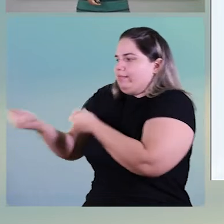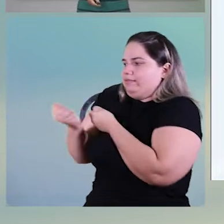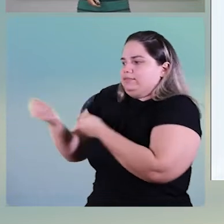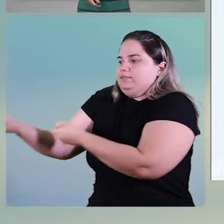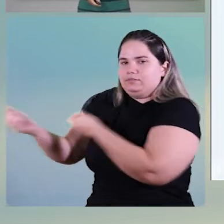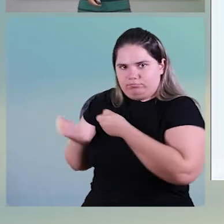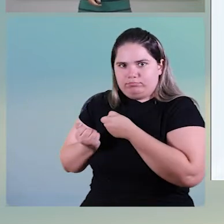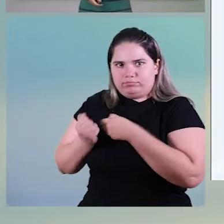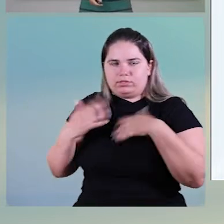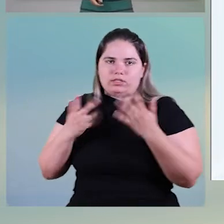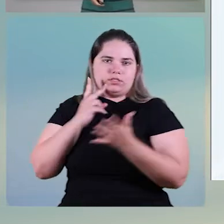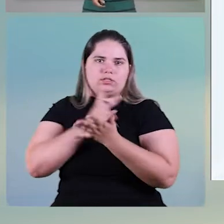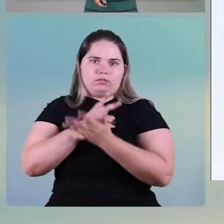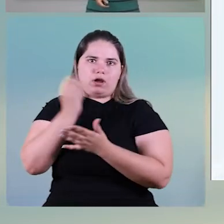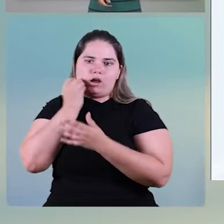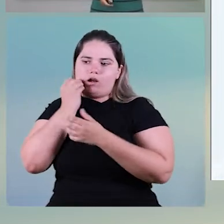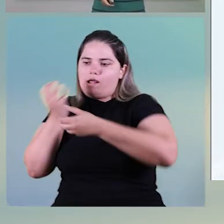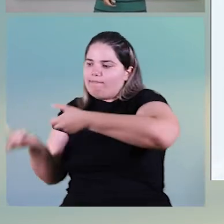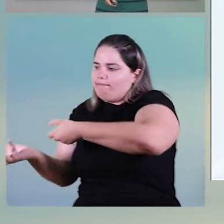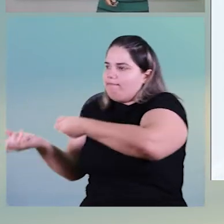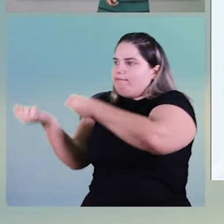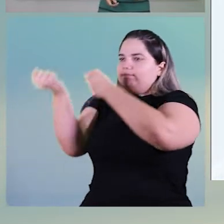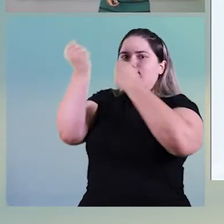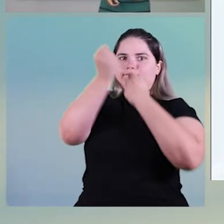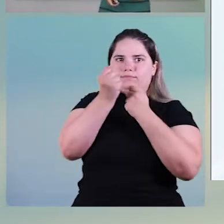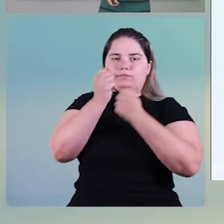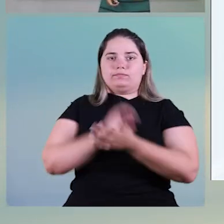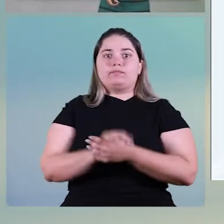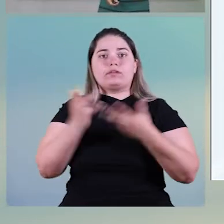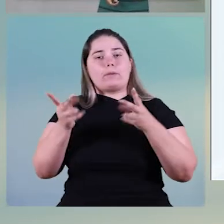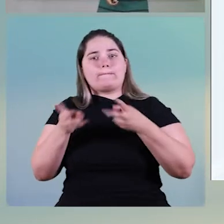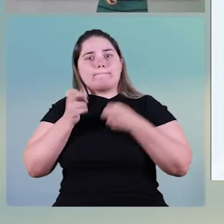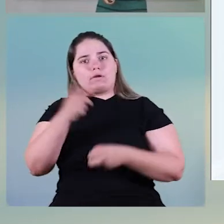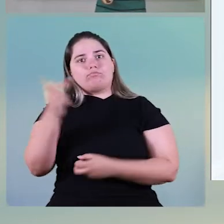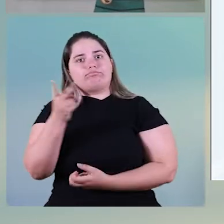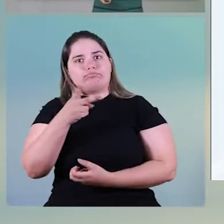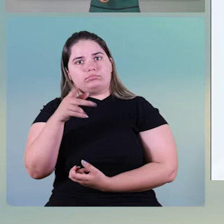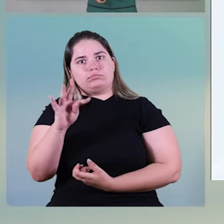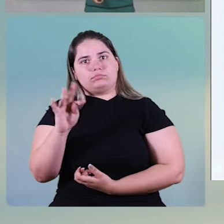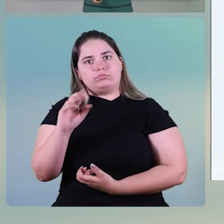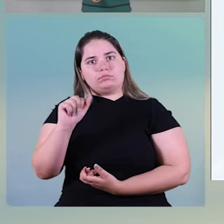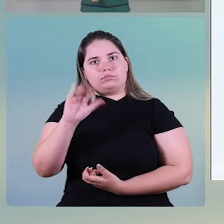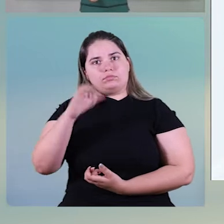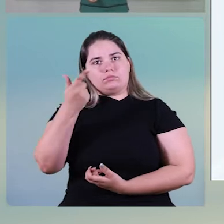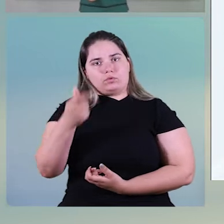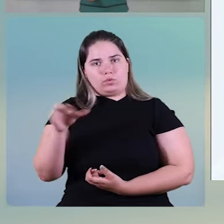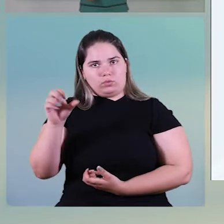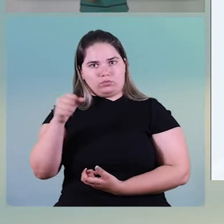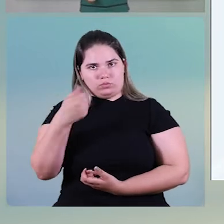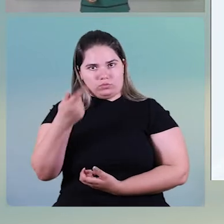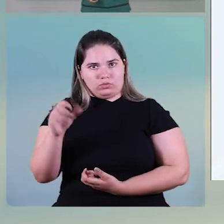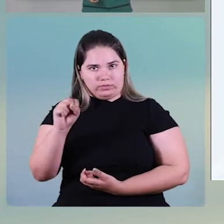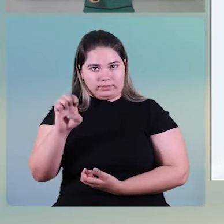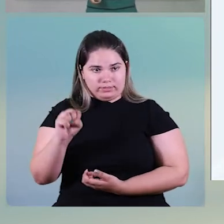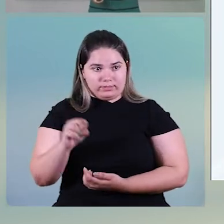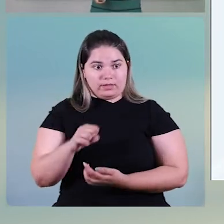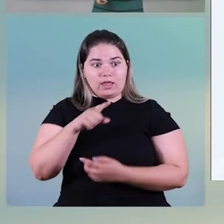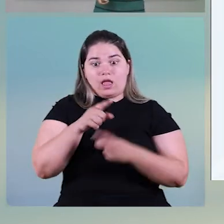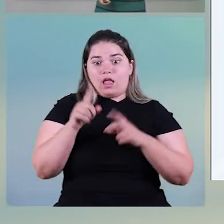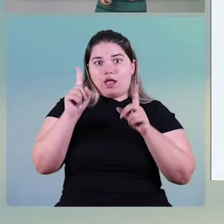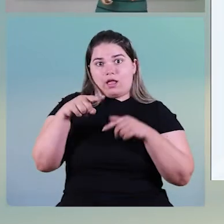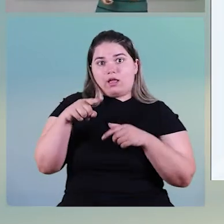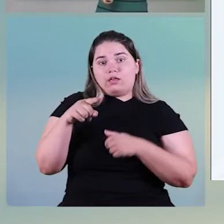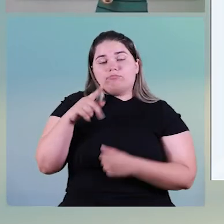puxando o bloco B para cima. Então veja que essas duas trações são forças transmitidas pelas